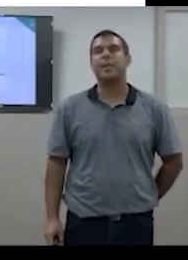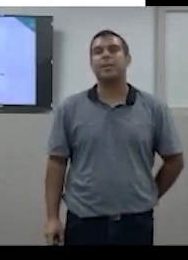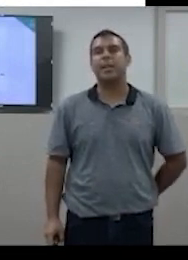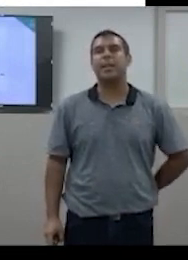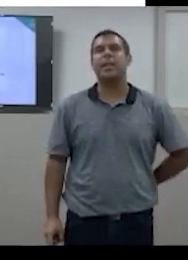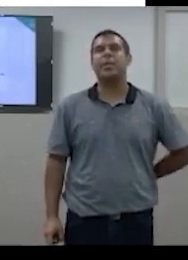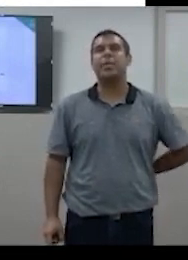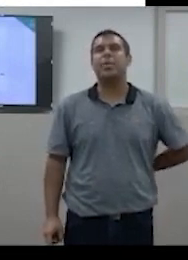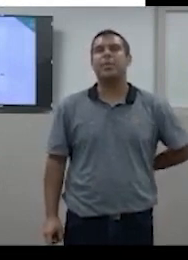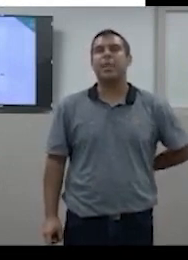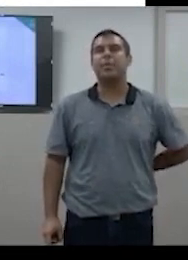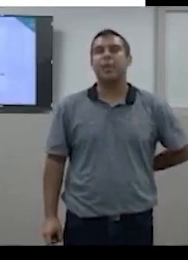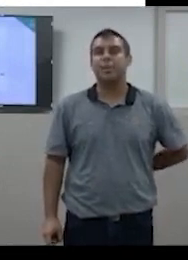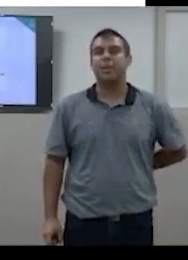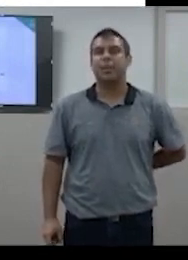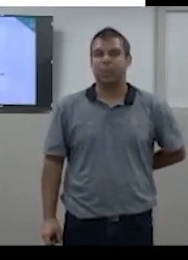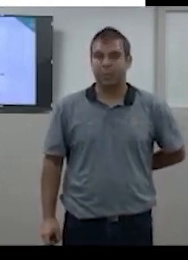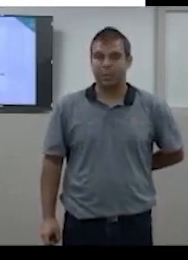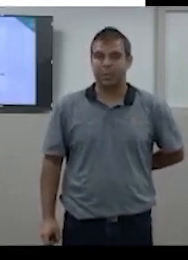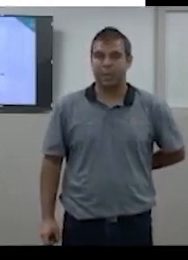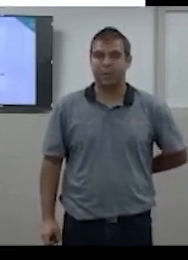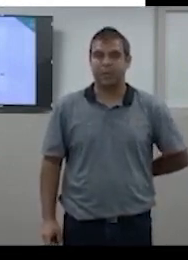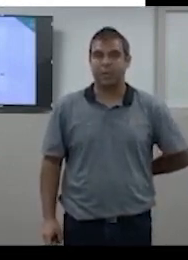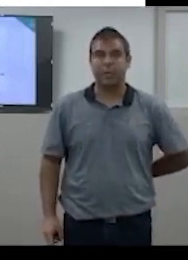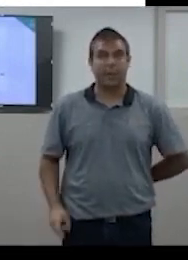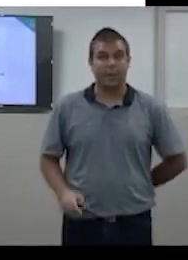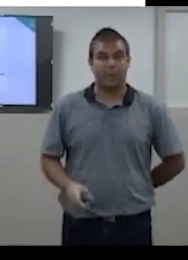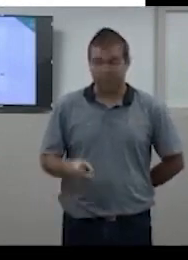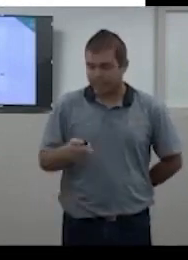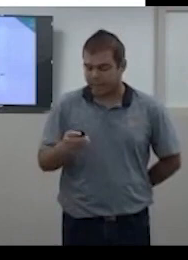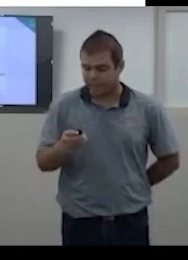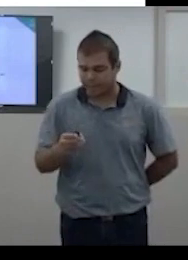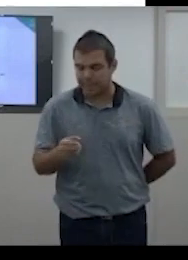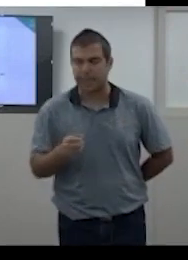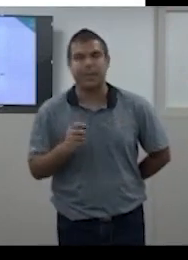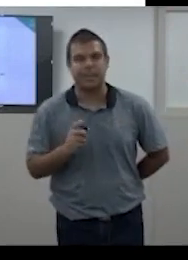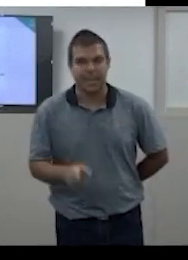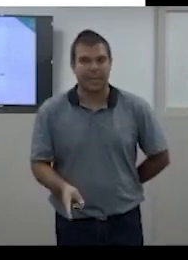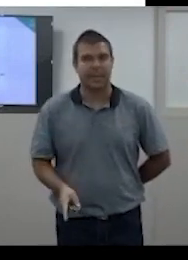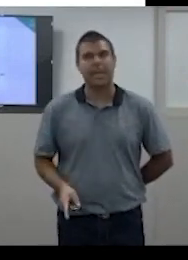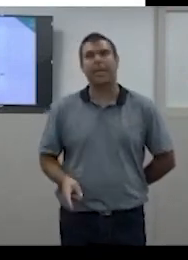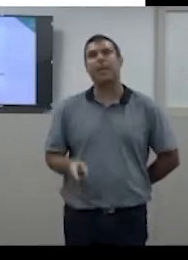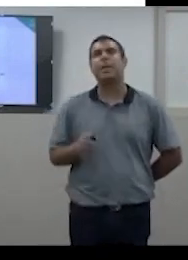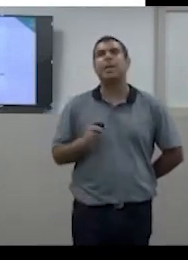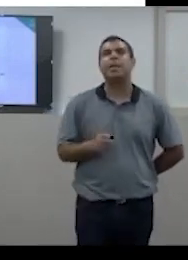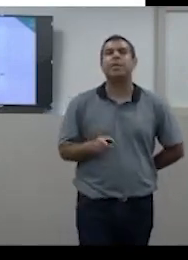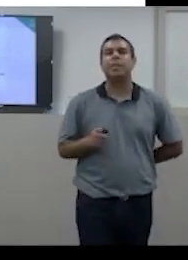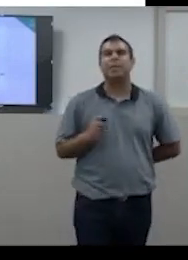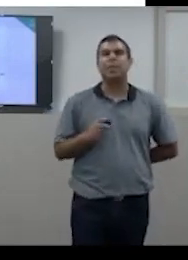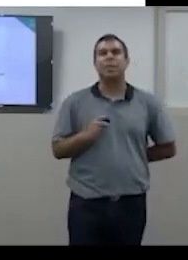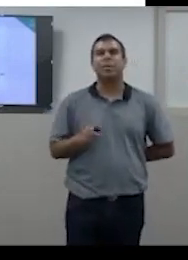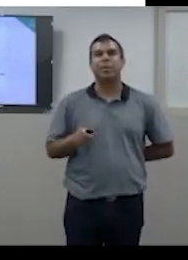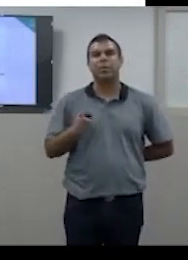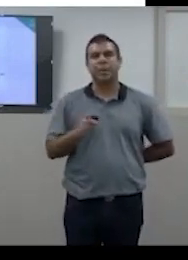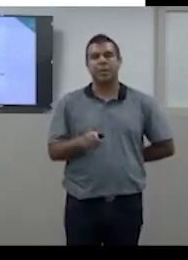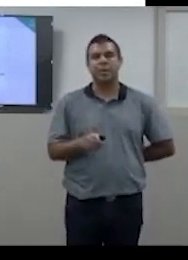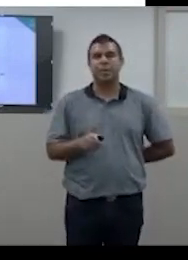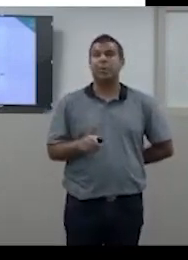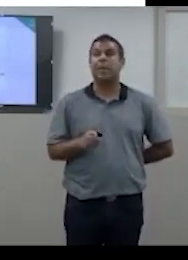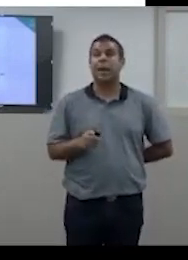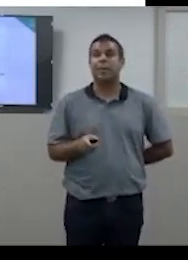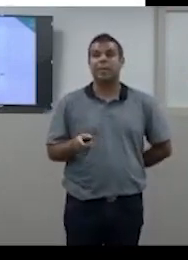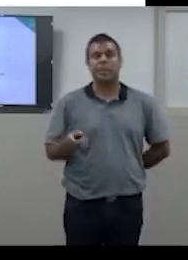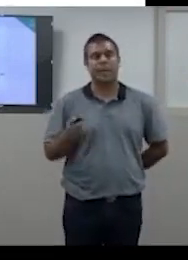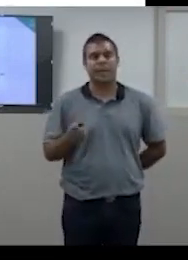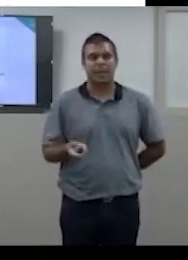estar trabalhando ali com o estado líquido e gasoso, certo? Então a gente vai ter esse tipo de transição também. Beleza aí, galera? Então assim, eu queria estar mostrando isso aqui